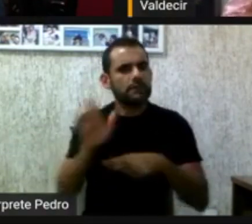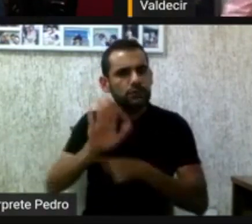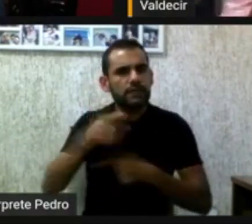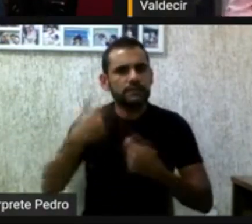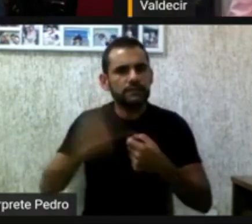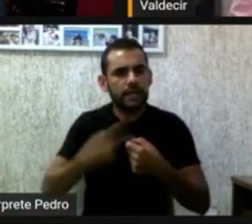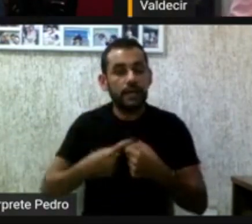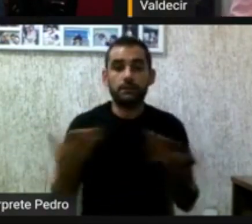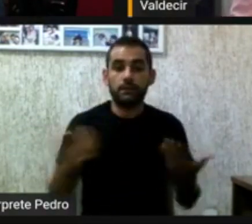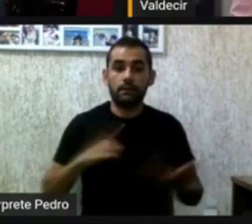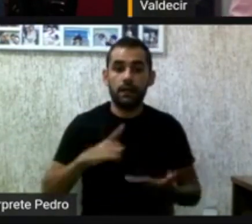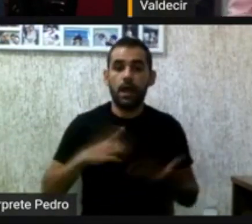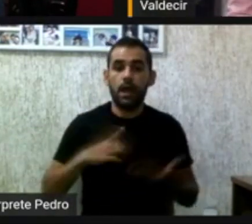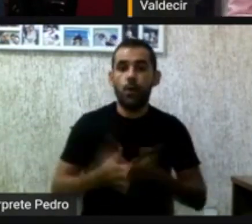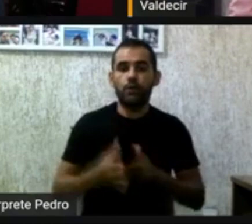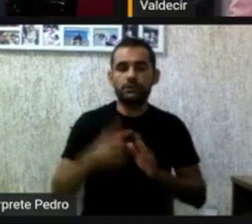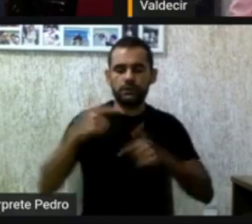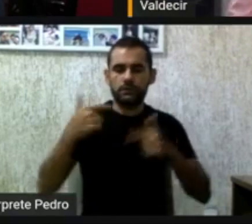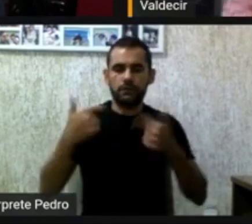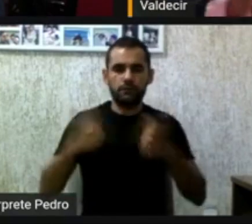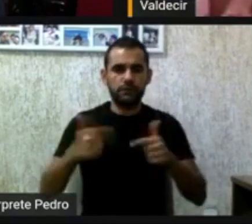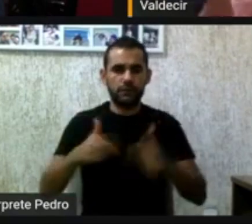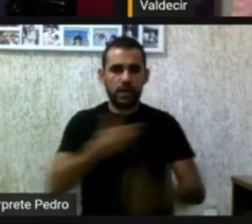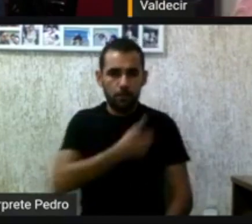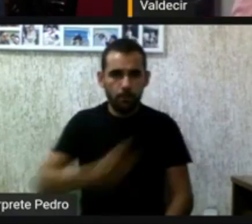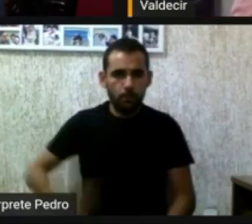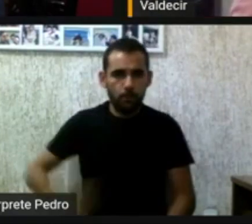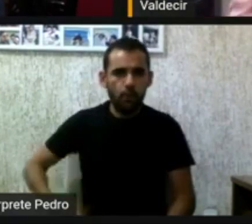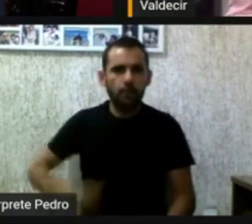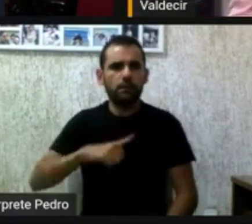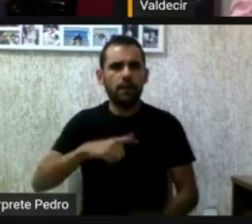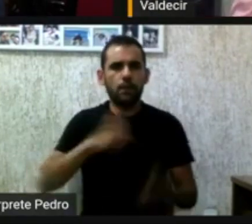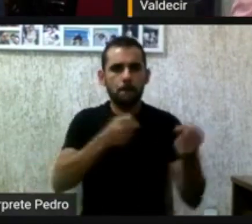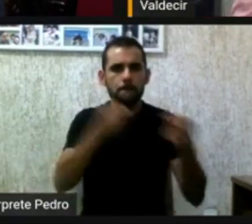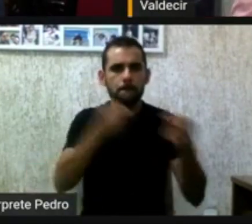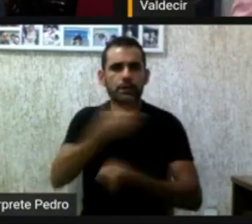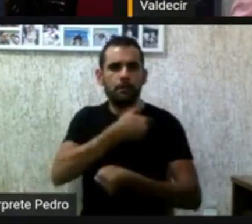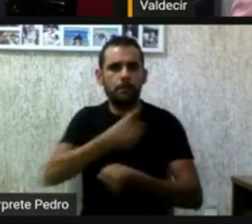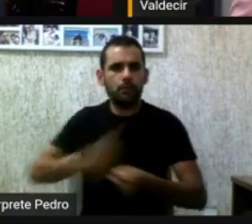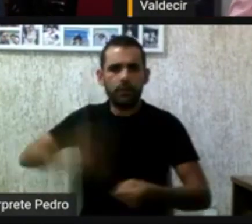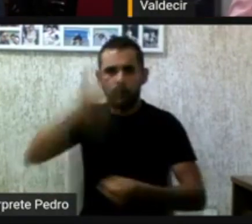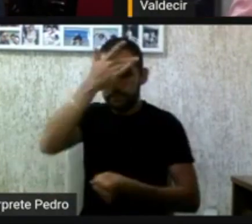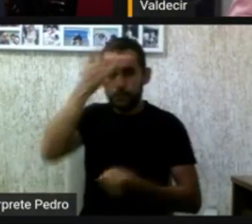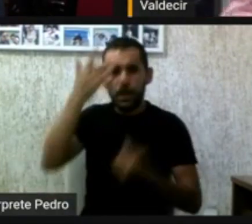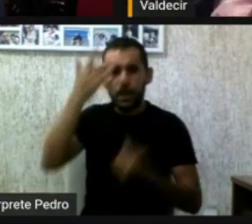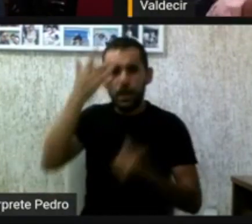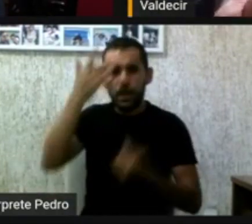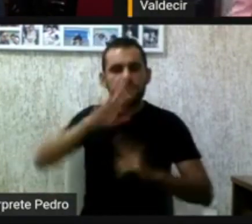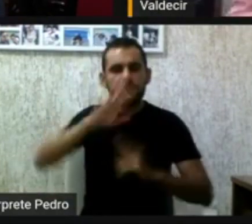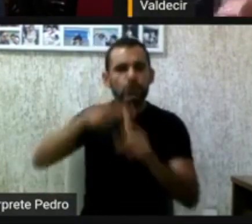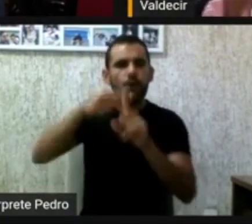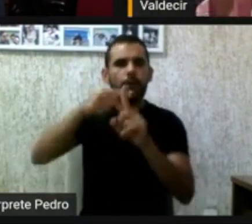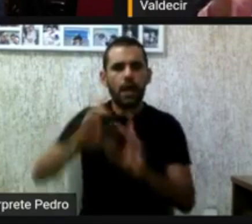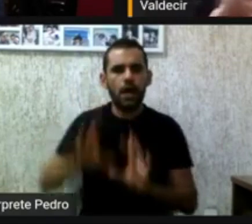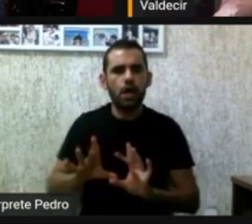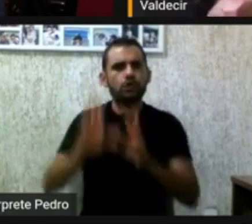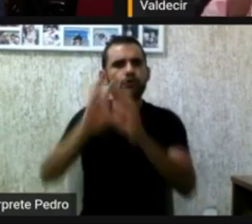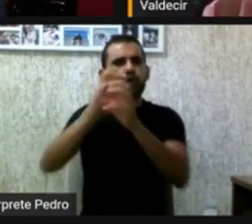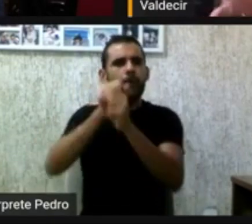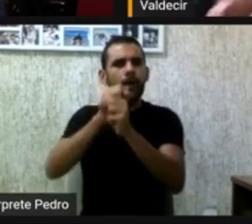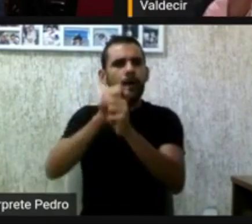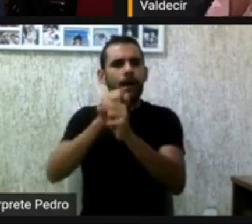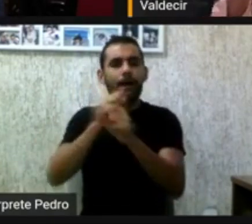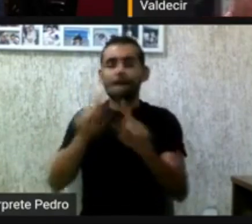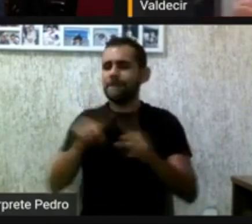temos hoje, servidores públicos, nós temos aí no poder público, tem pessoas que querem somar, tem pessoas que não querem saber